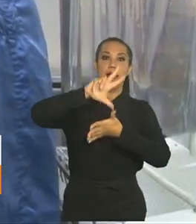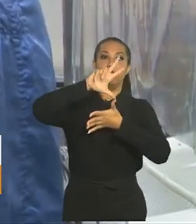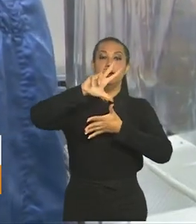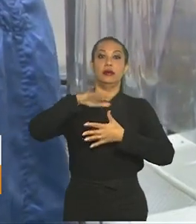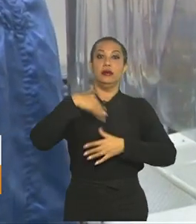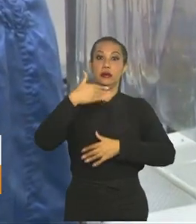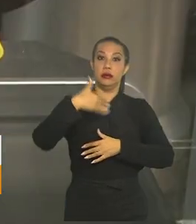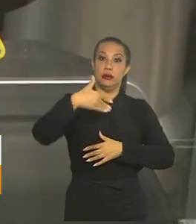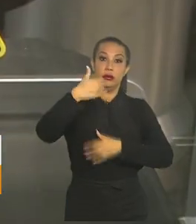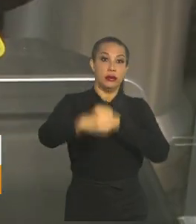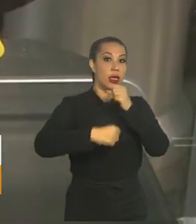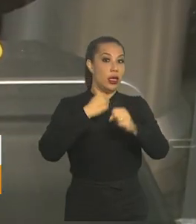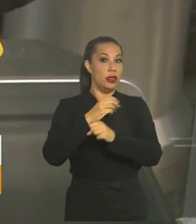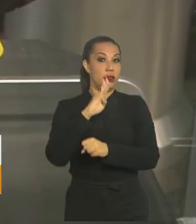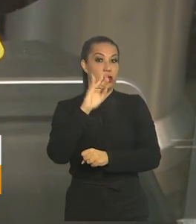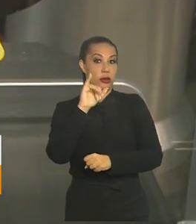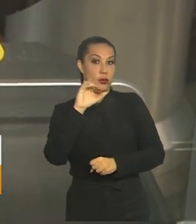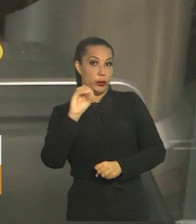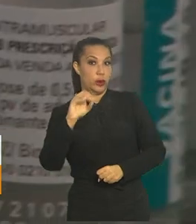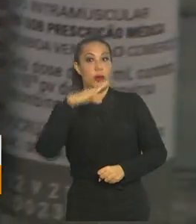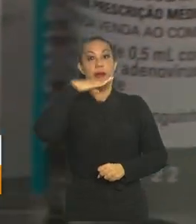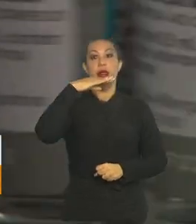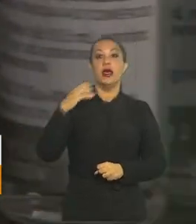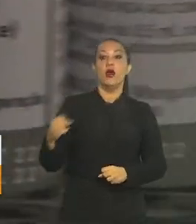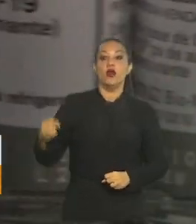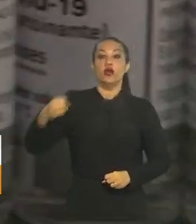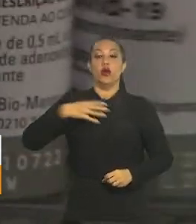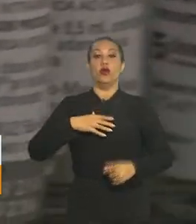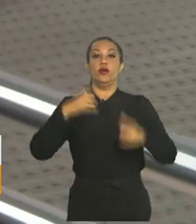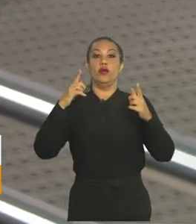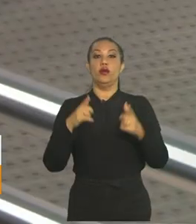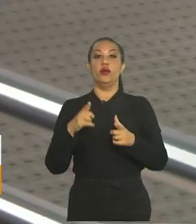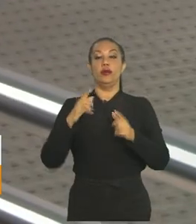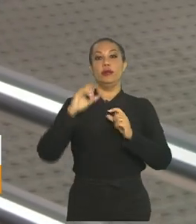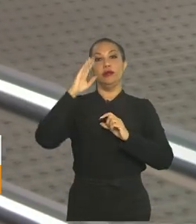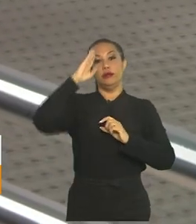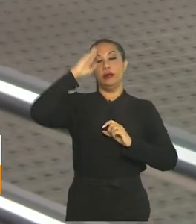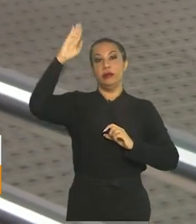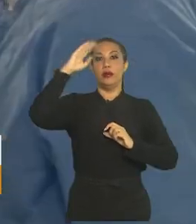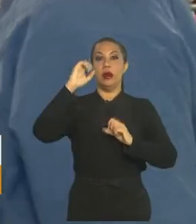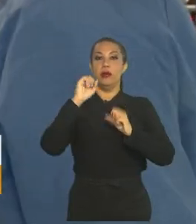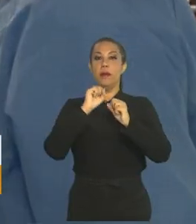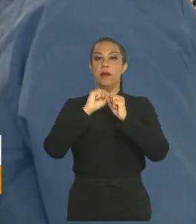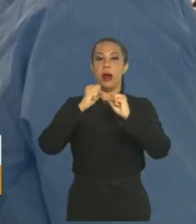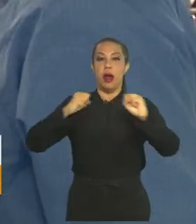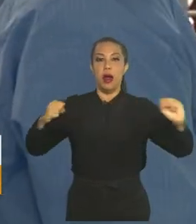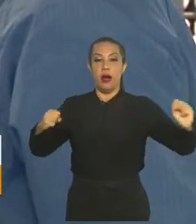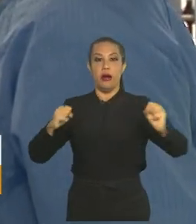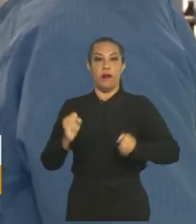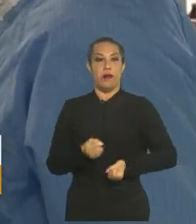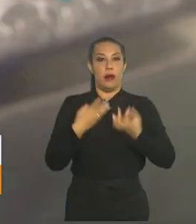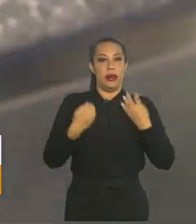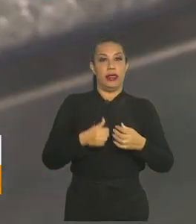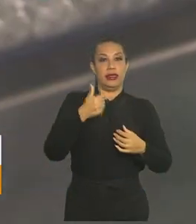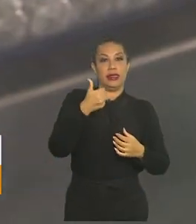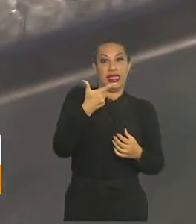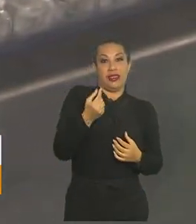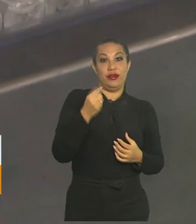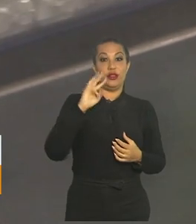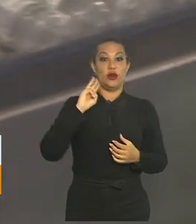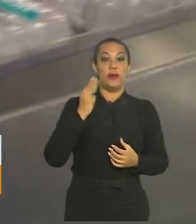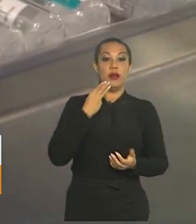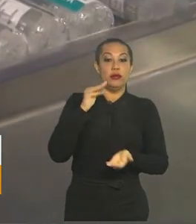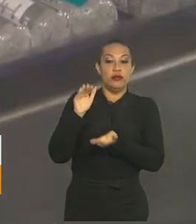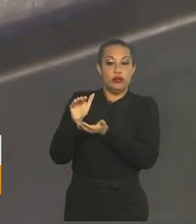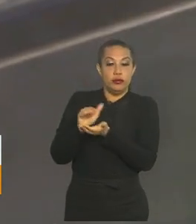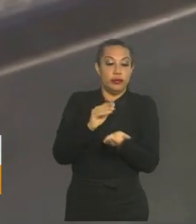próximos anos, biomanguinhos vai ganhar um novo complexo industrial capaz de fabricar 120 milhões de frascos